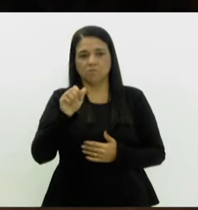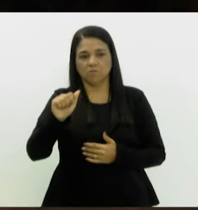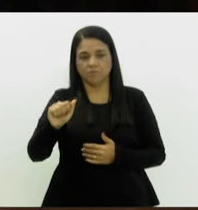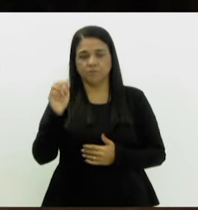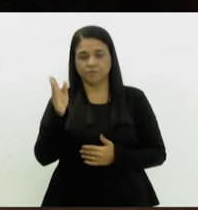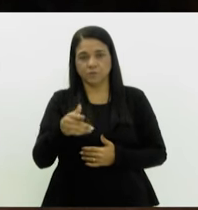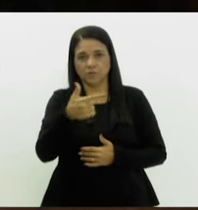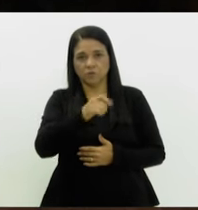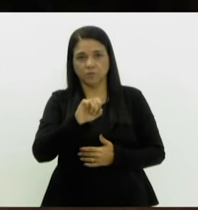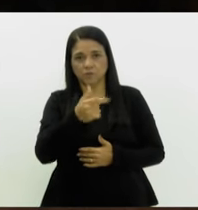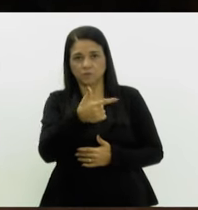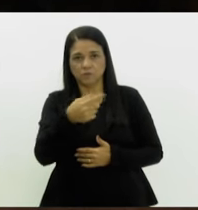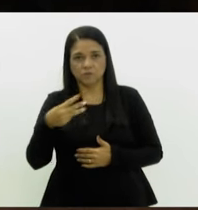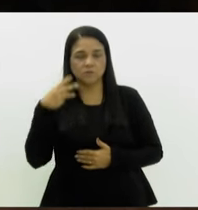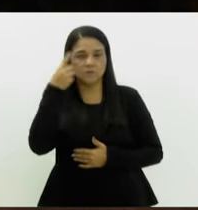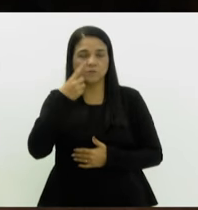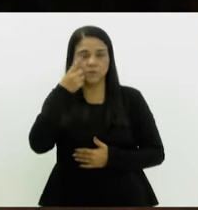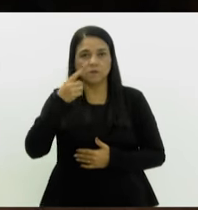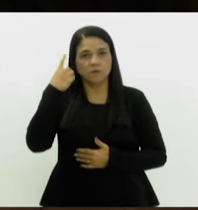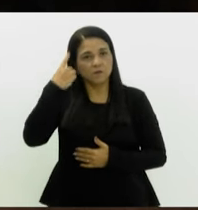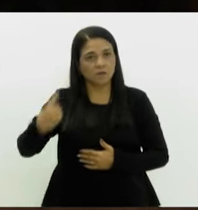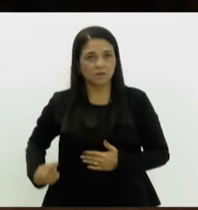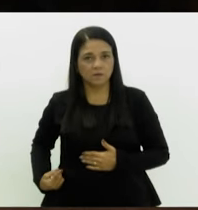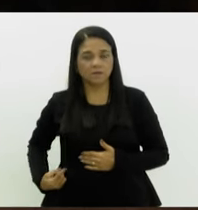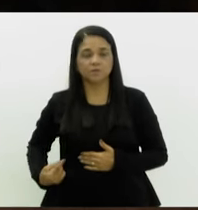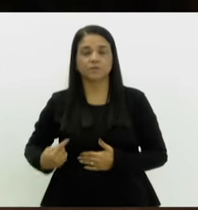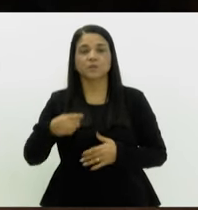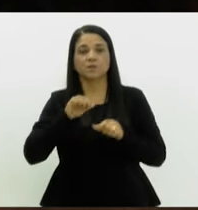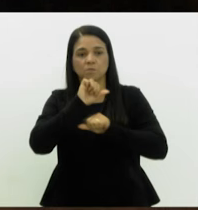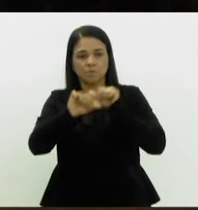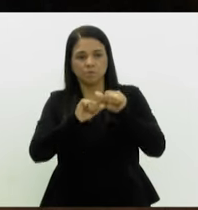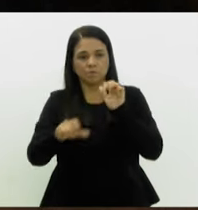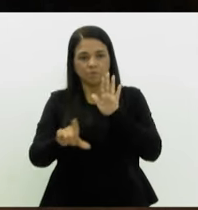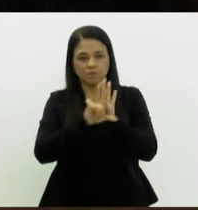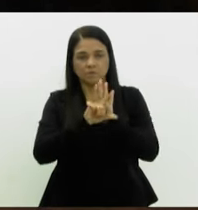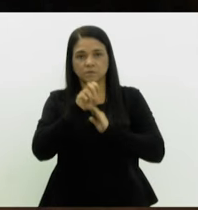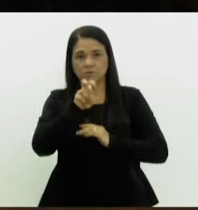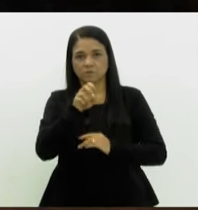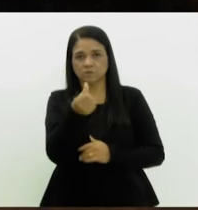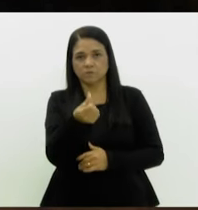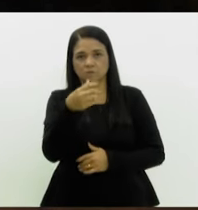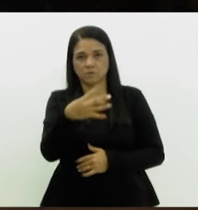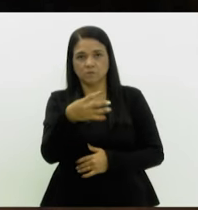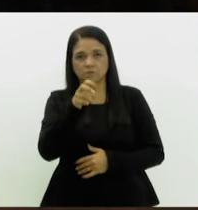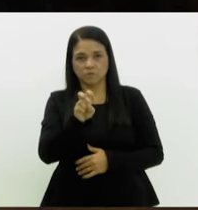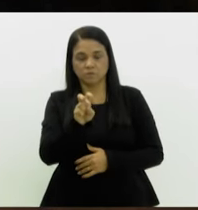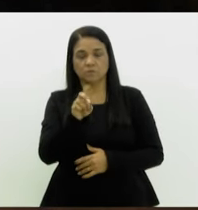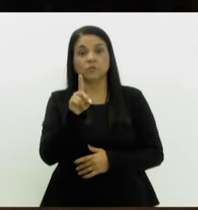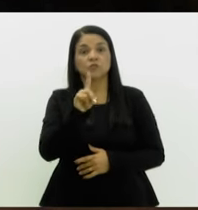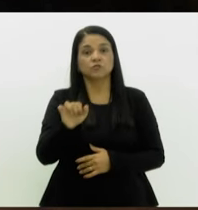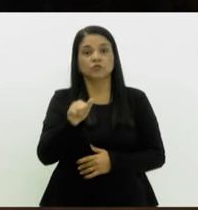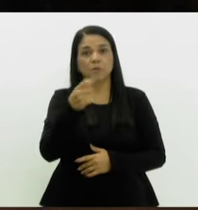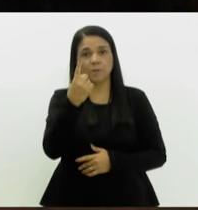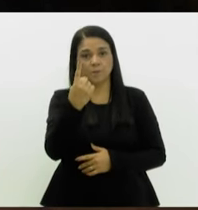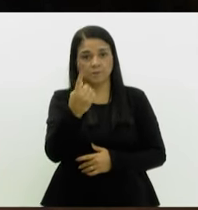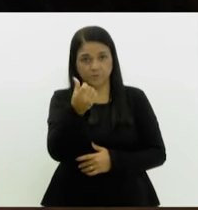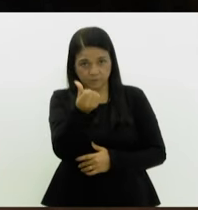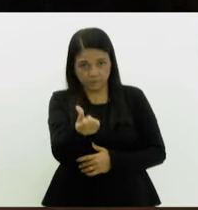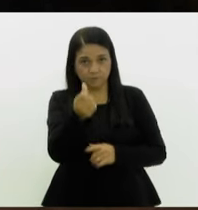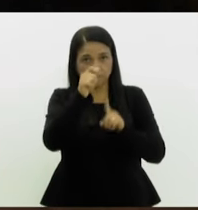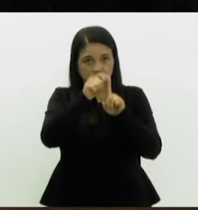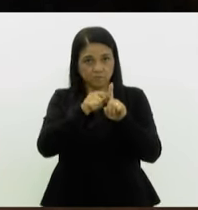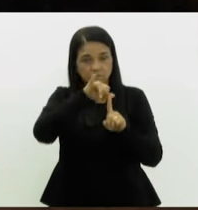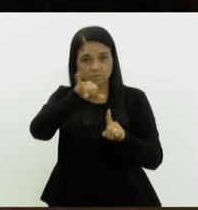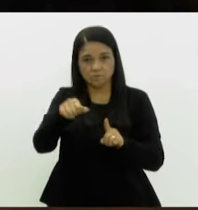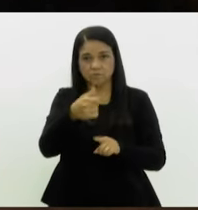376/2023, de autoria da deputada Dani Balbi, que altera o anexo da lei 5.645, de 6 de